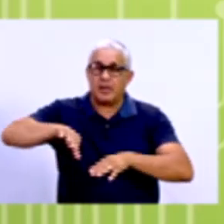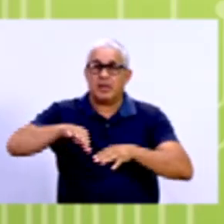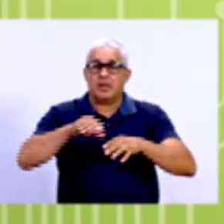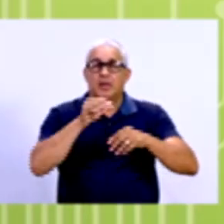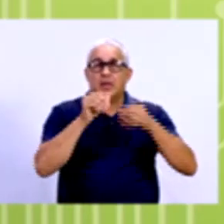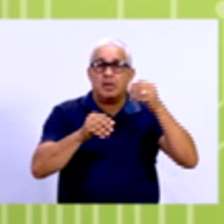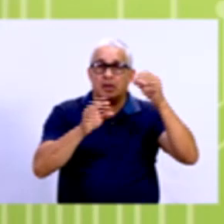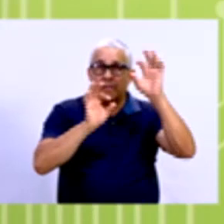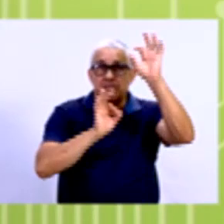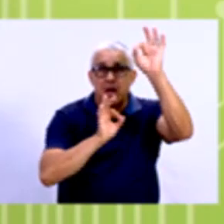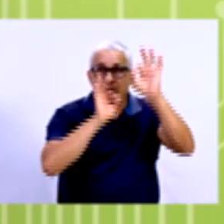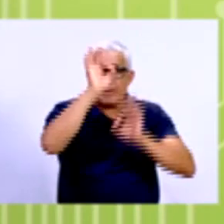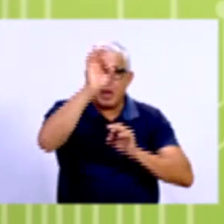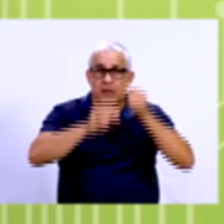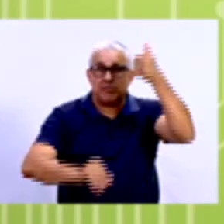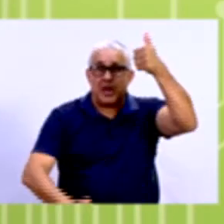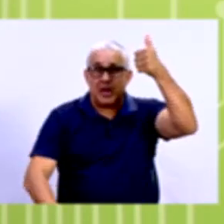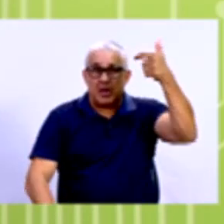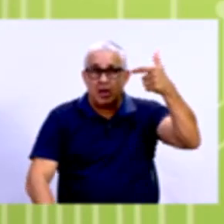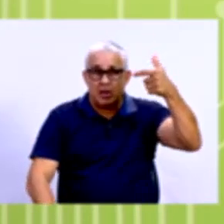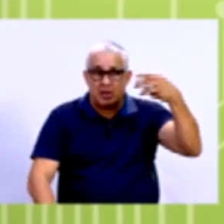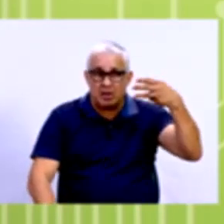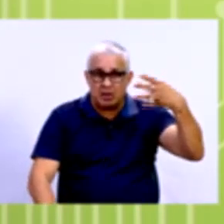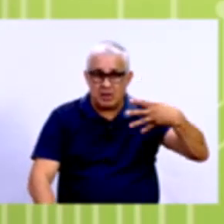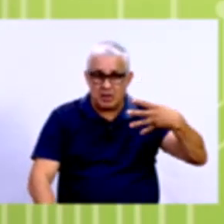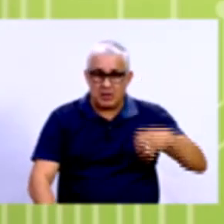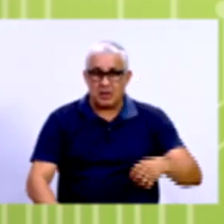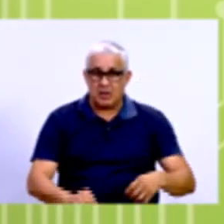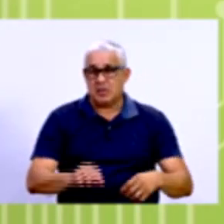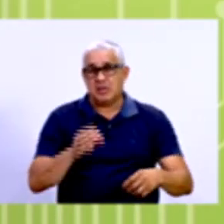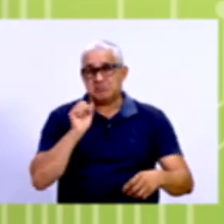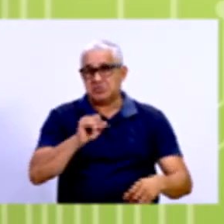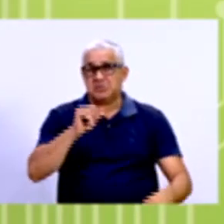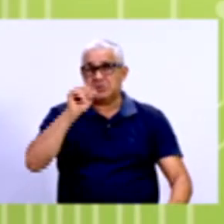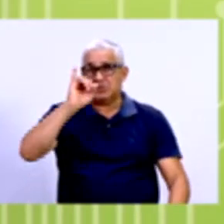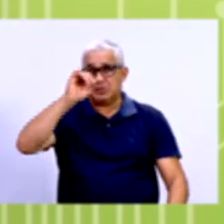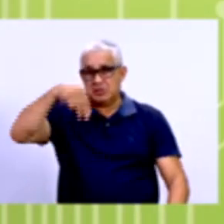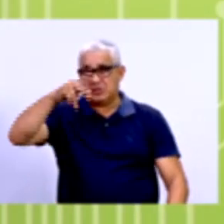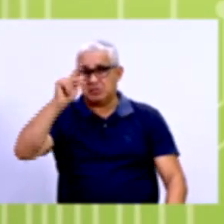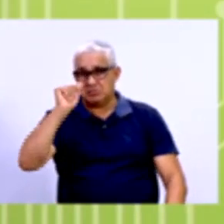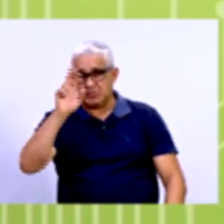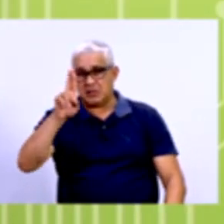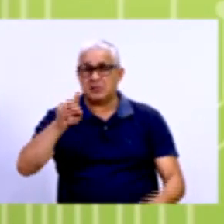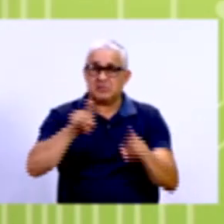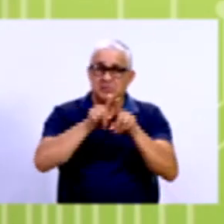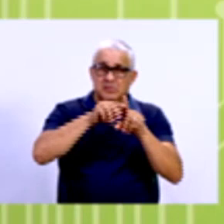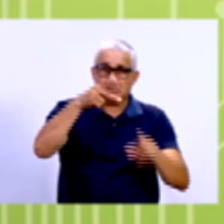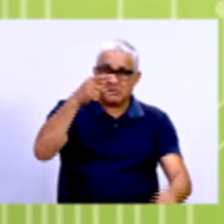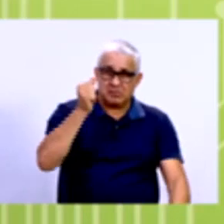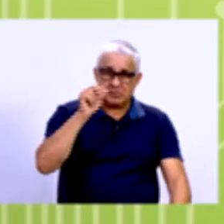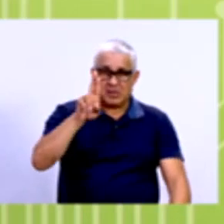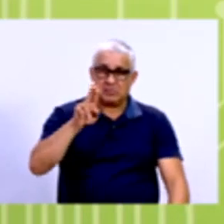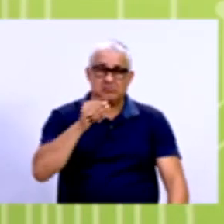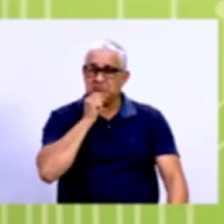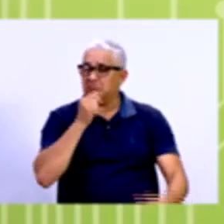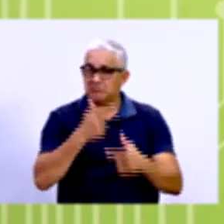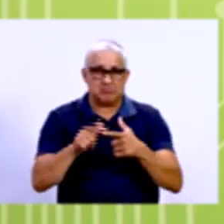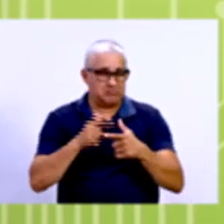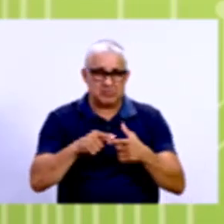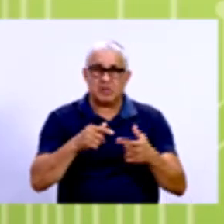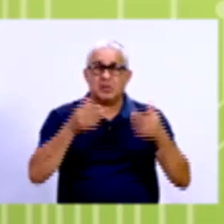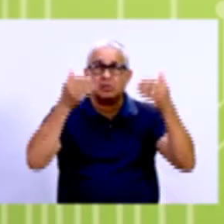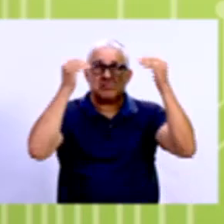mediana. Independente se ela for de número par ou de ímpar, tá? Que fique bem claro isso aí para vocês. Como